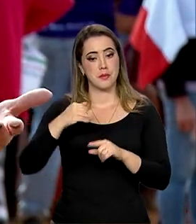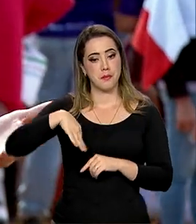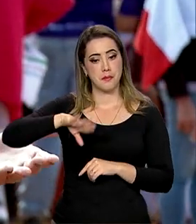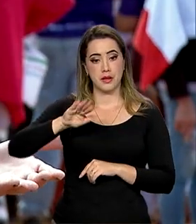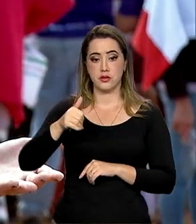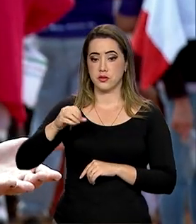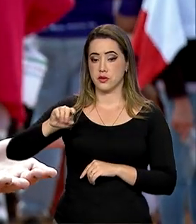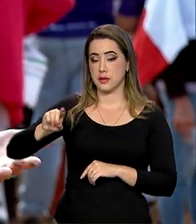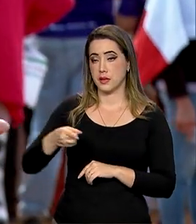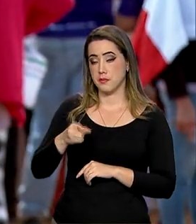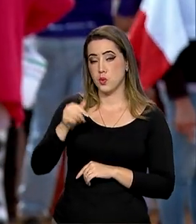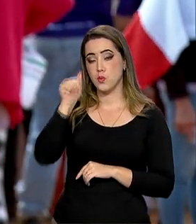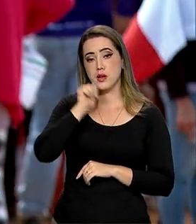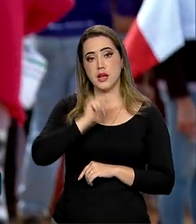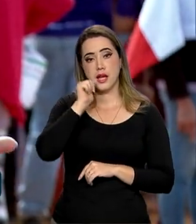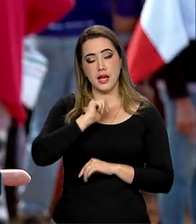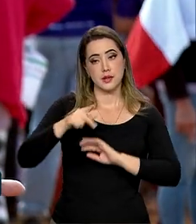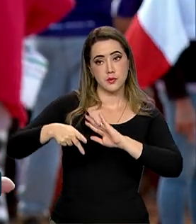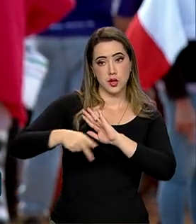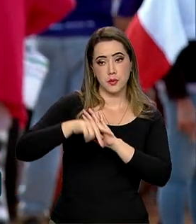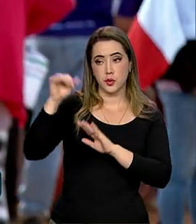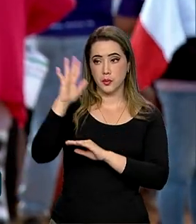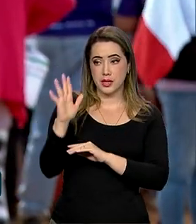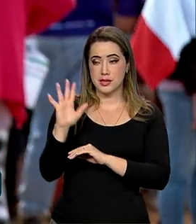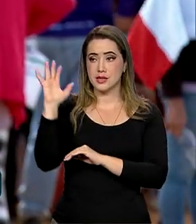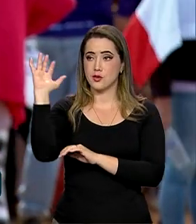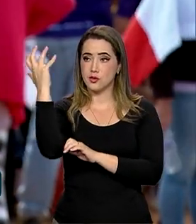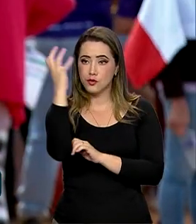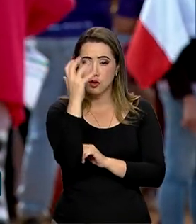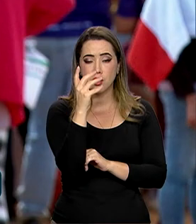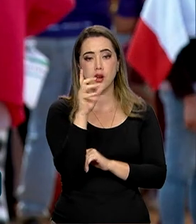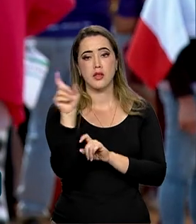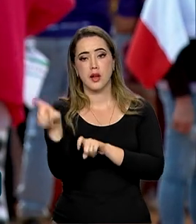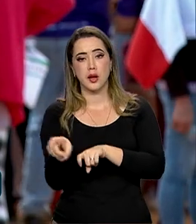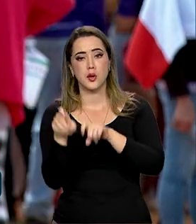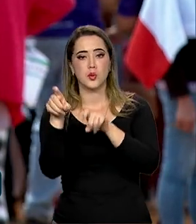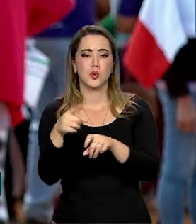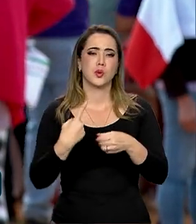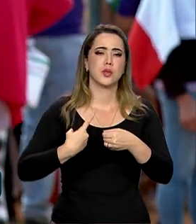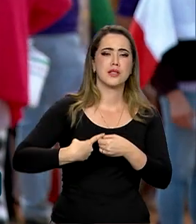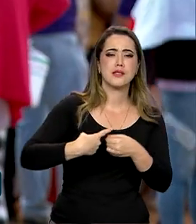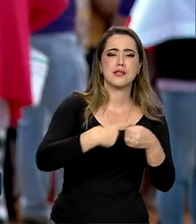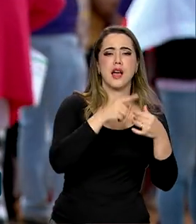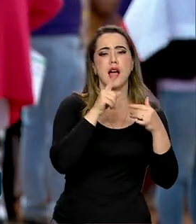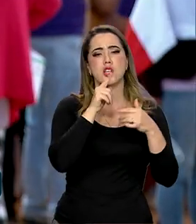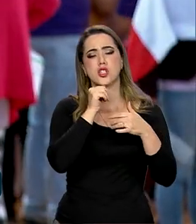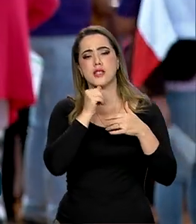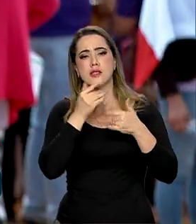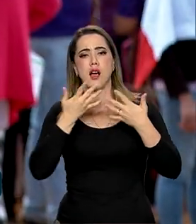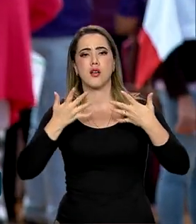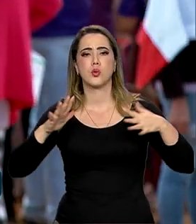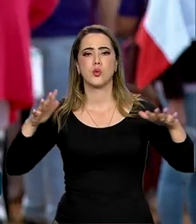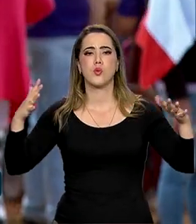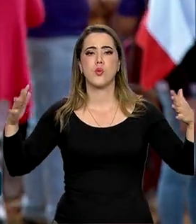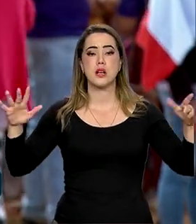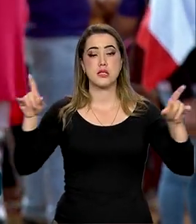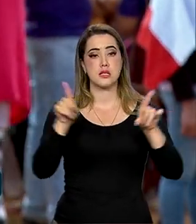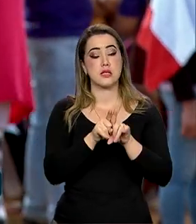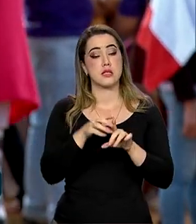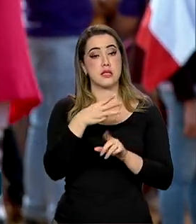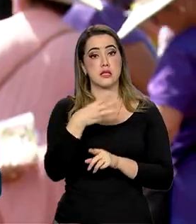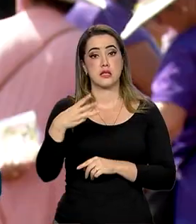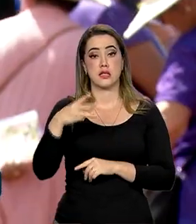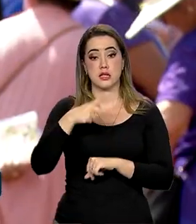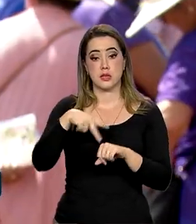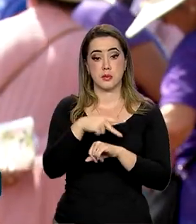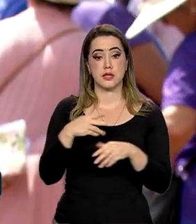mil mulheres brasileiras do campo, da floresta, das águas e das cidades, participaram representantes de 33